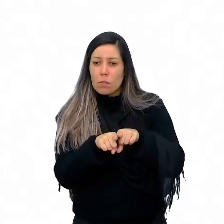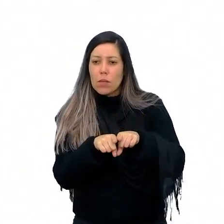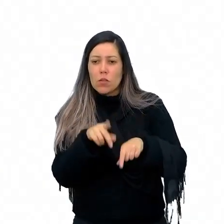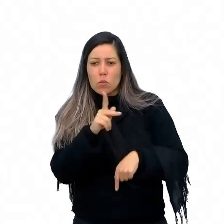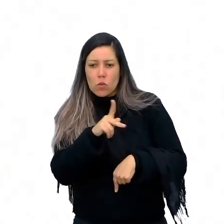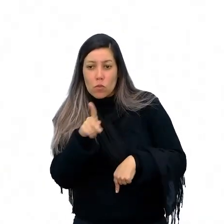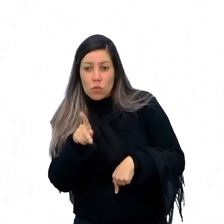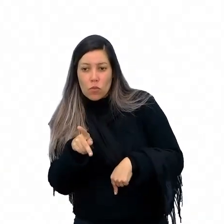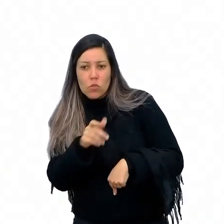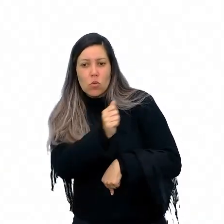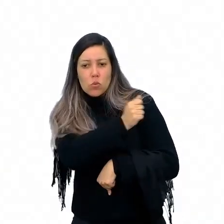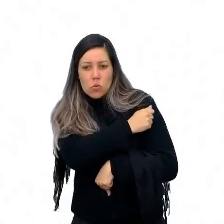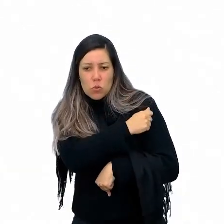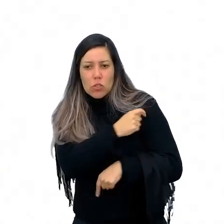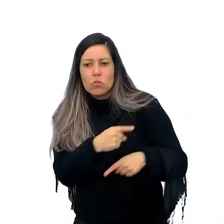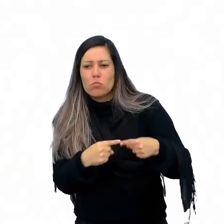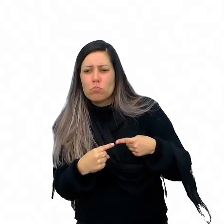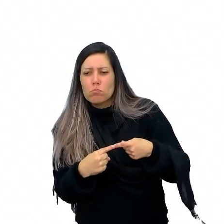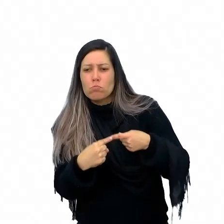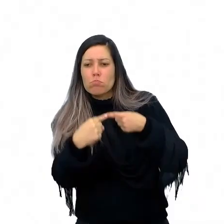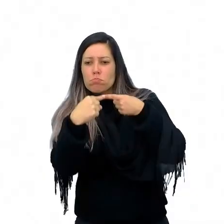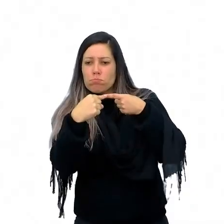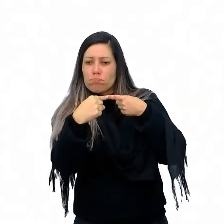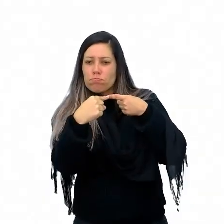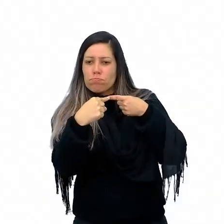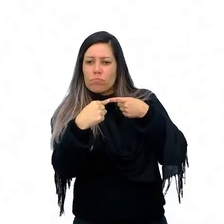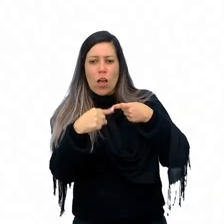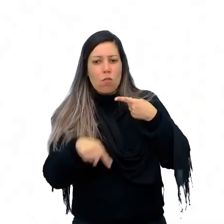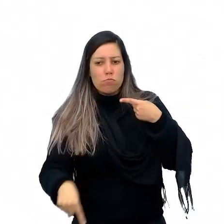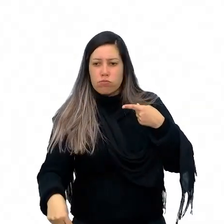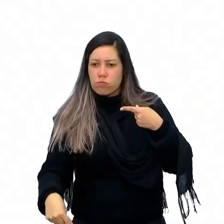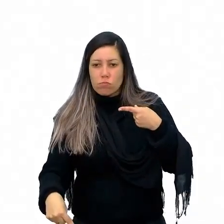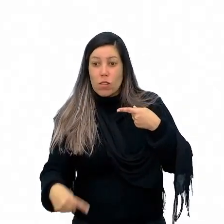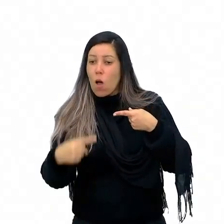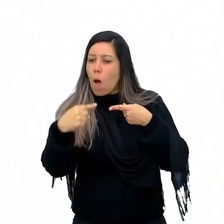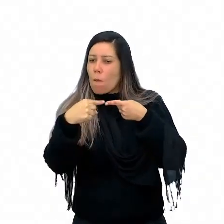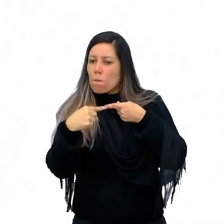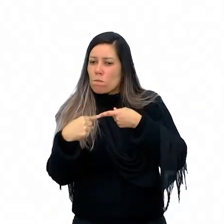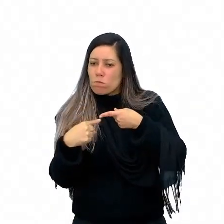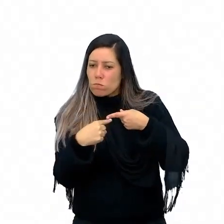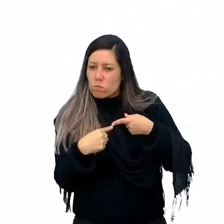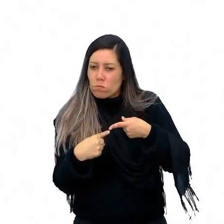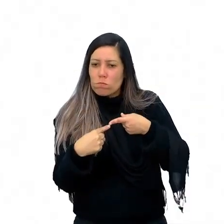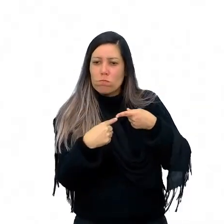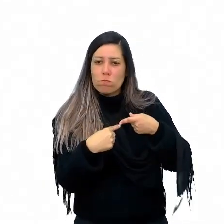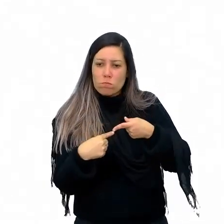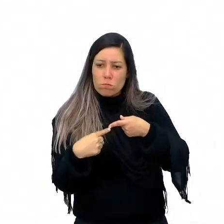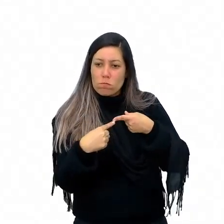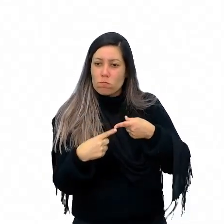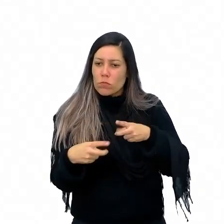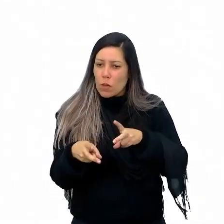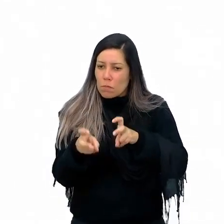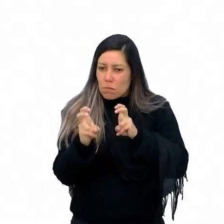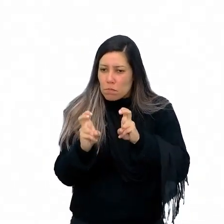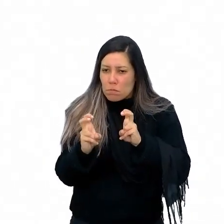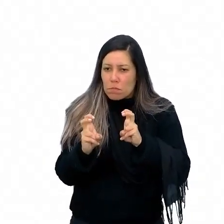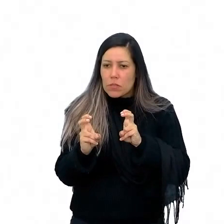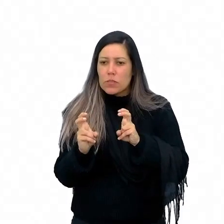não dá para a gente desassociar. Então, todos esses, né, segundo Débora Boll, são os